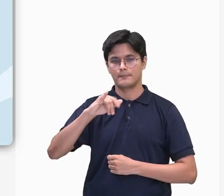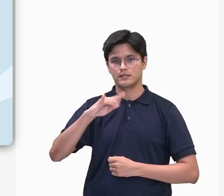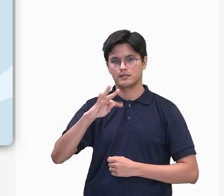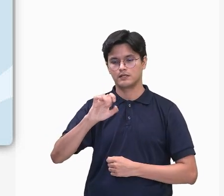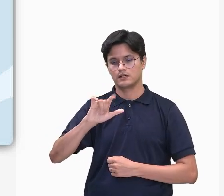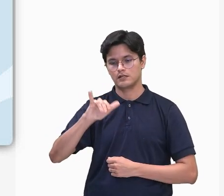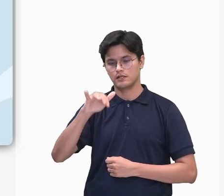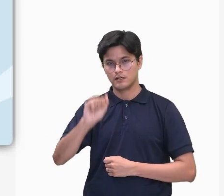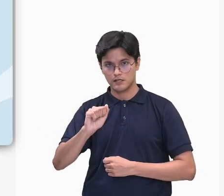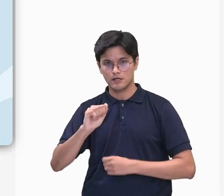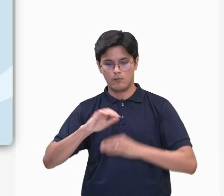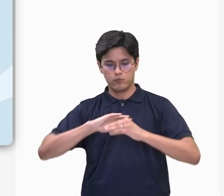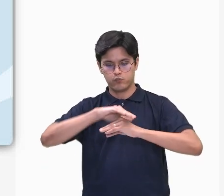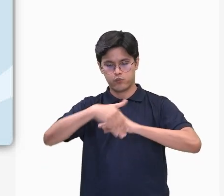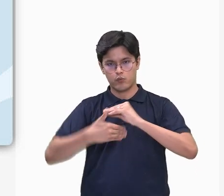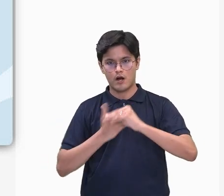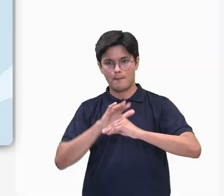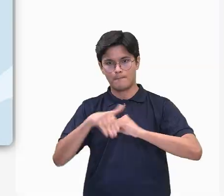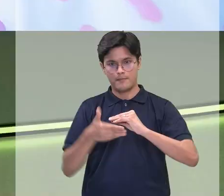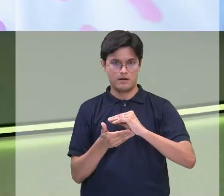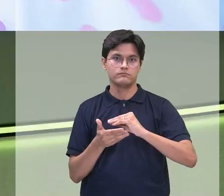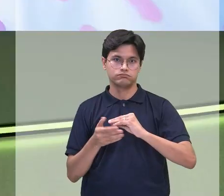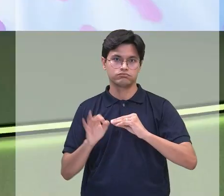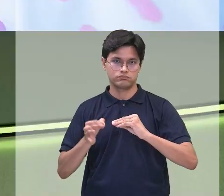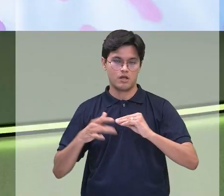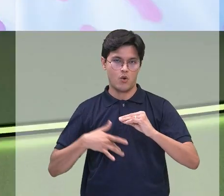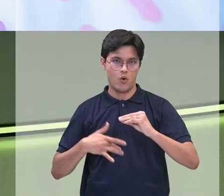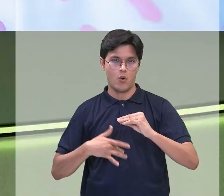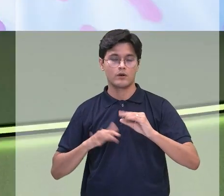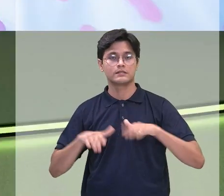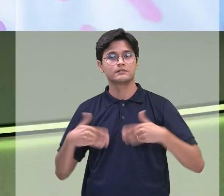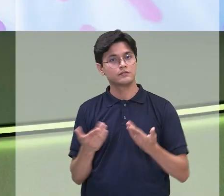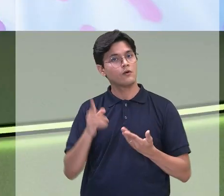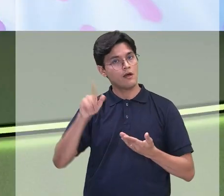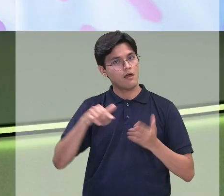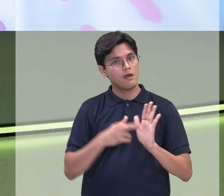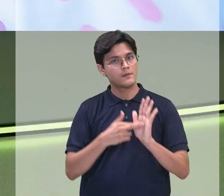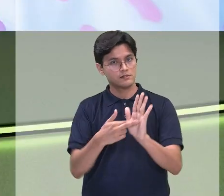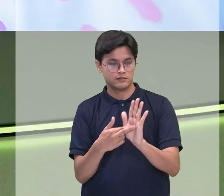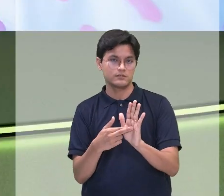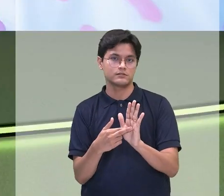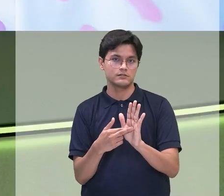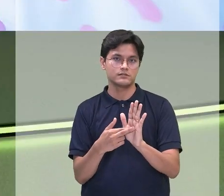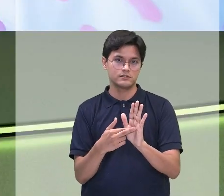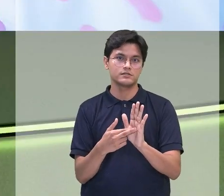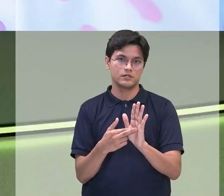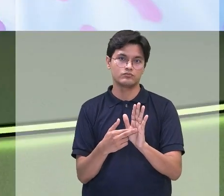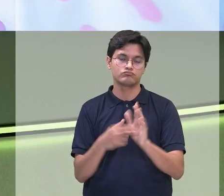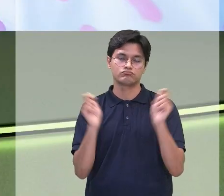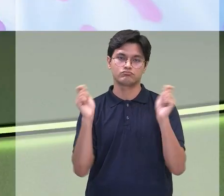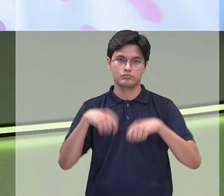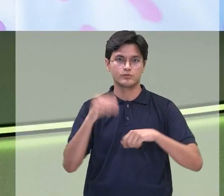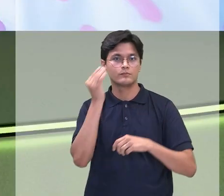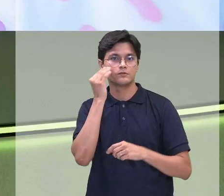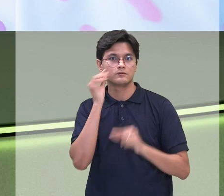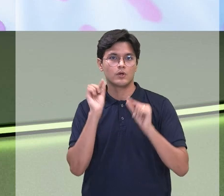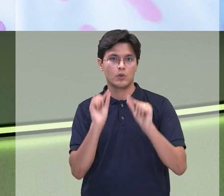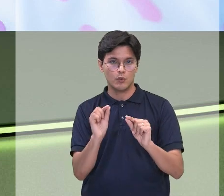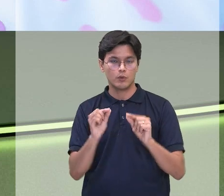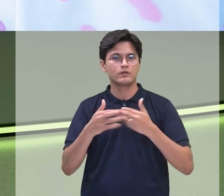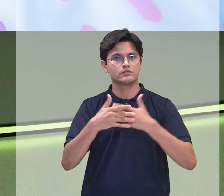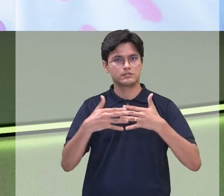aquele estômago, aquele órgão, tá bom? Então, essa é só uma representação de um órgão para a gente observar como os tecidos eles